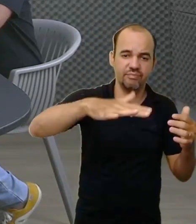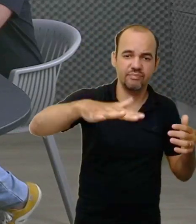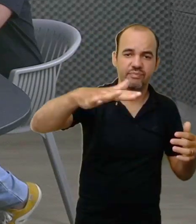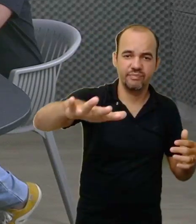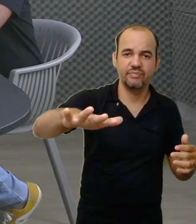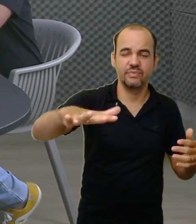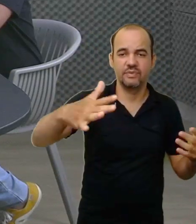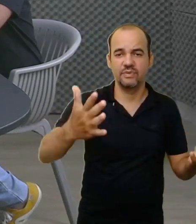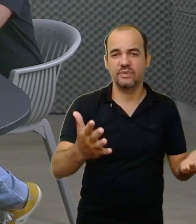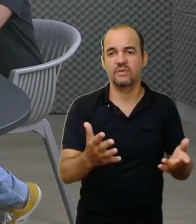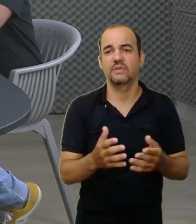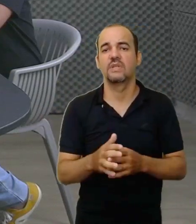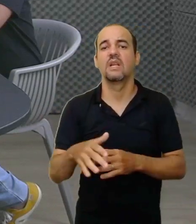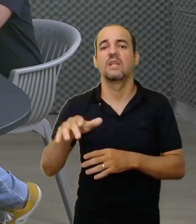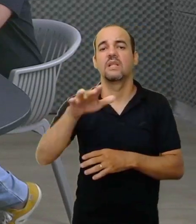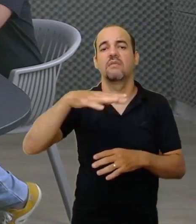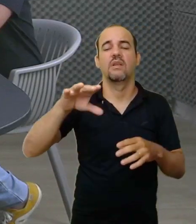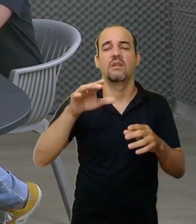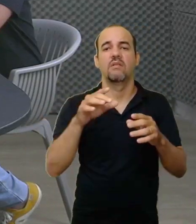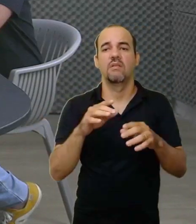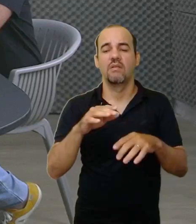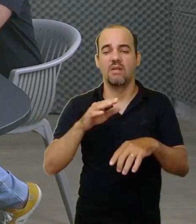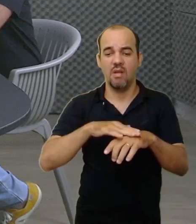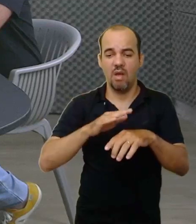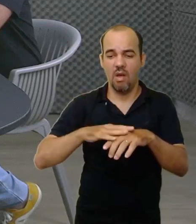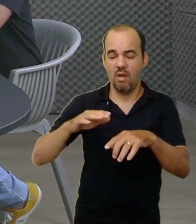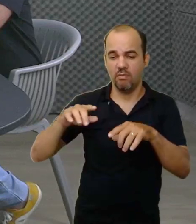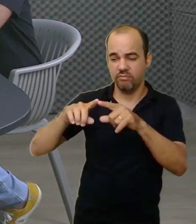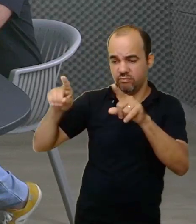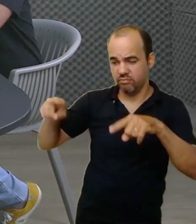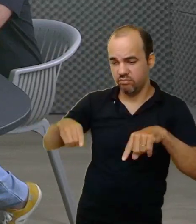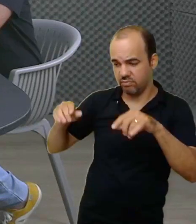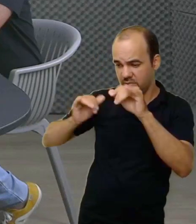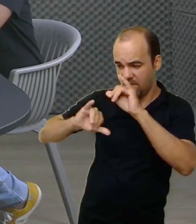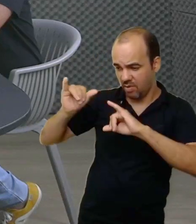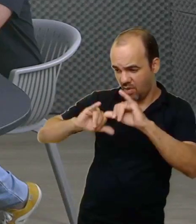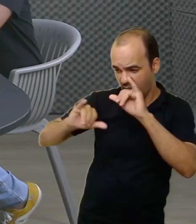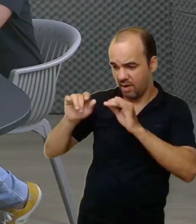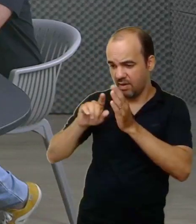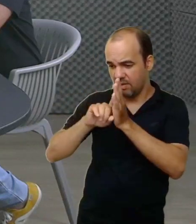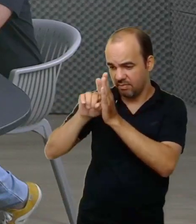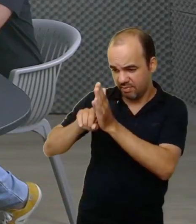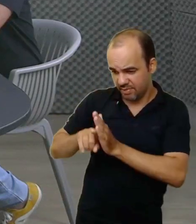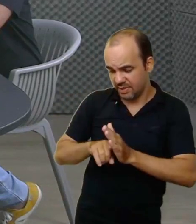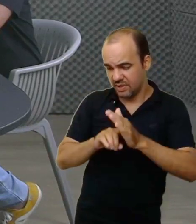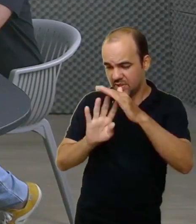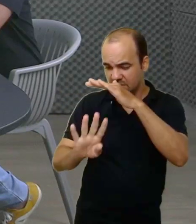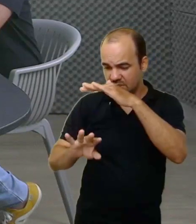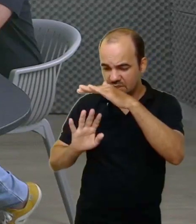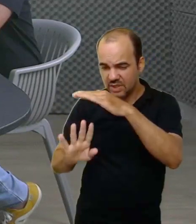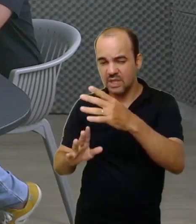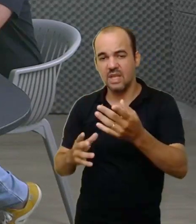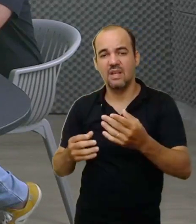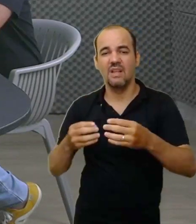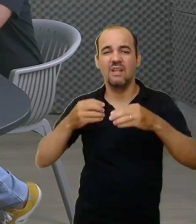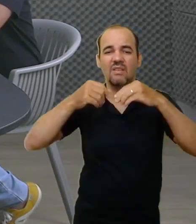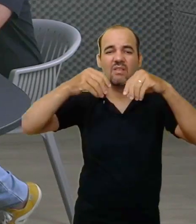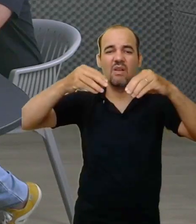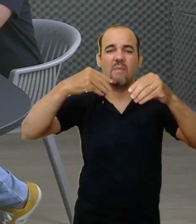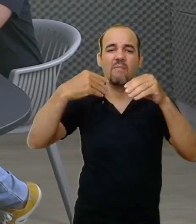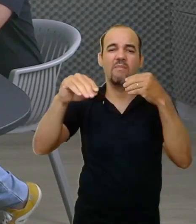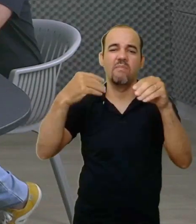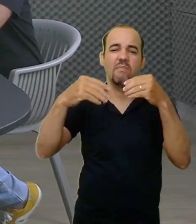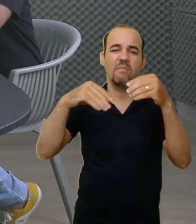viés da nossa pesquisa no laboratório de zooplâncton é justamente a poluição. Uhum. Essa questão do microplástico, a ingestão de